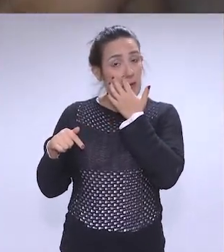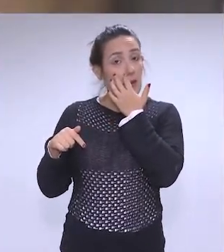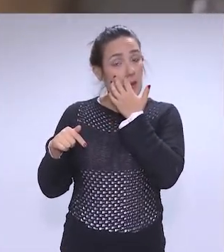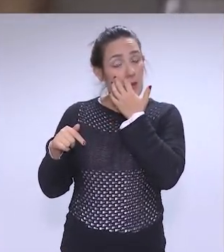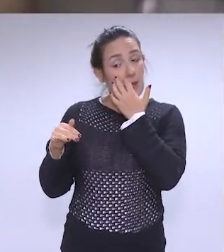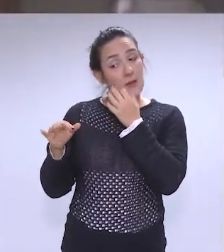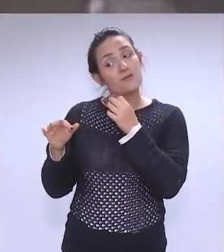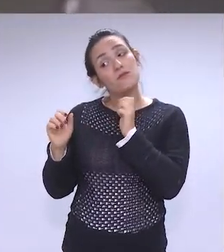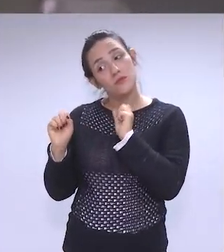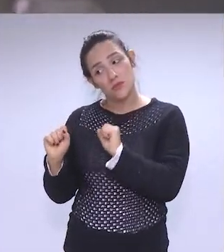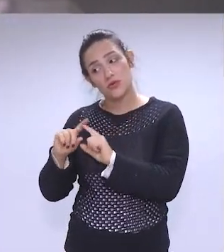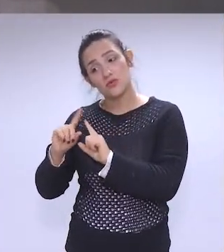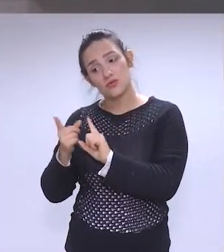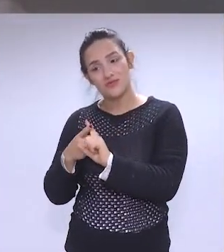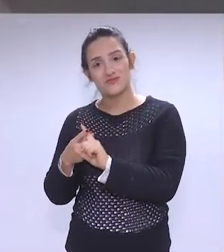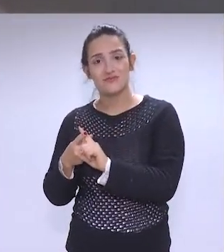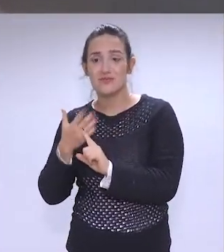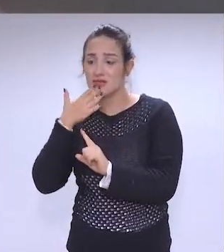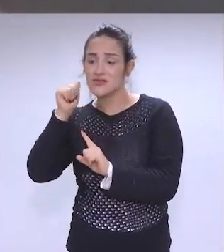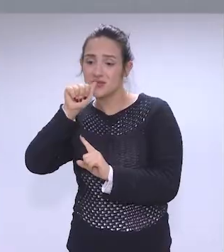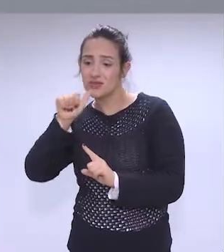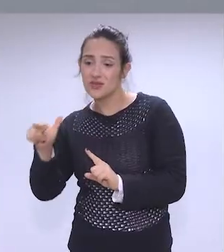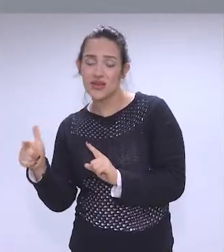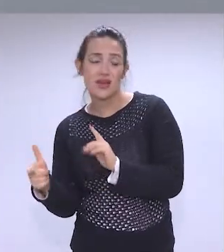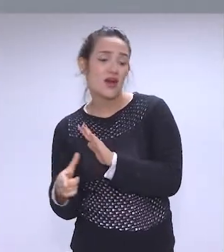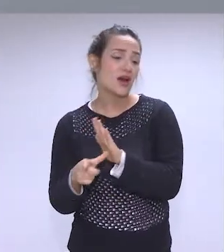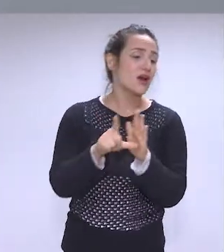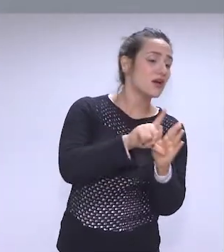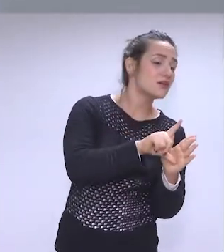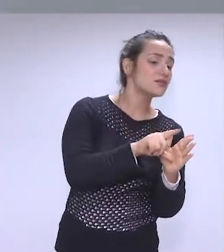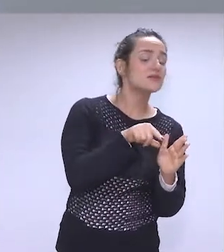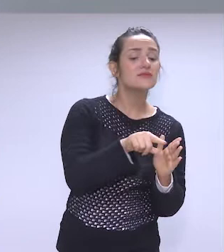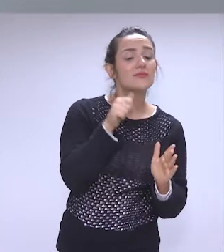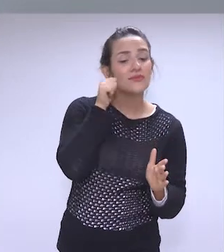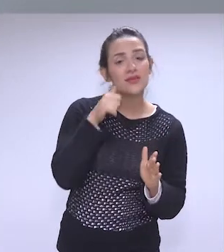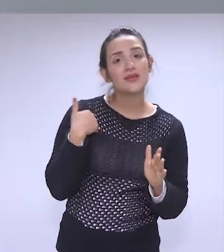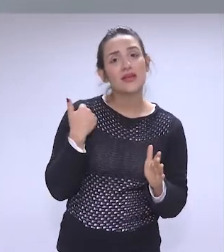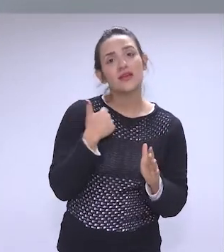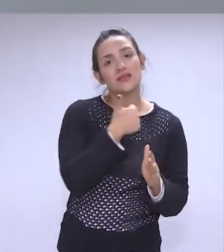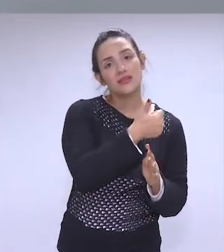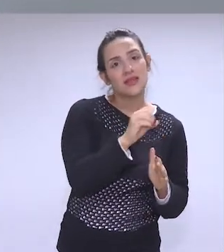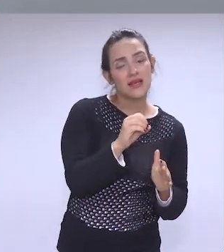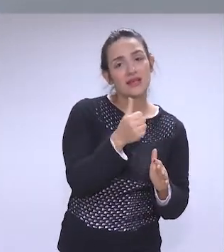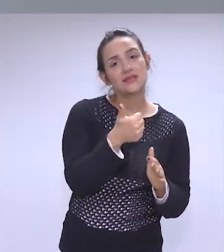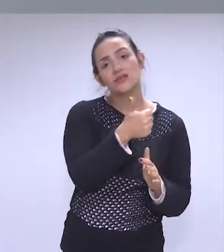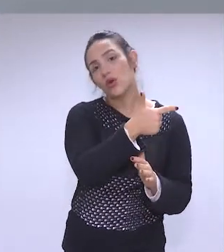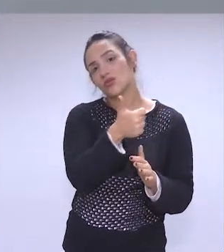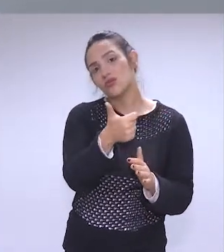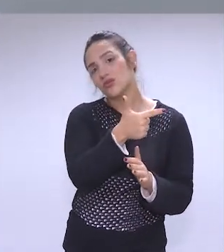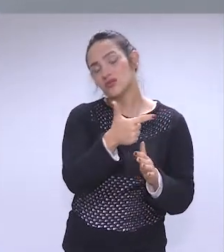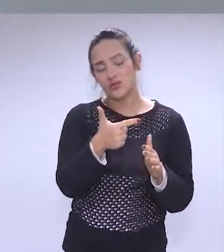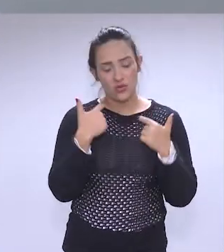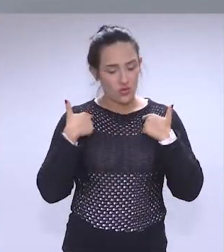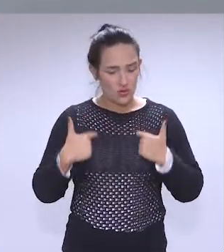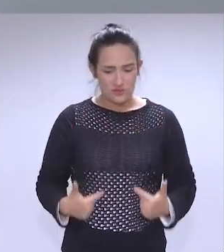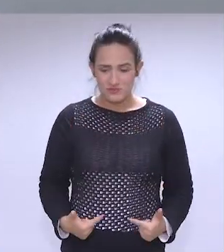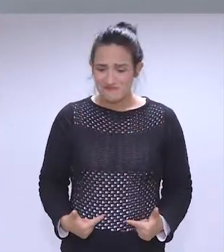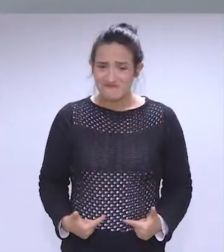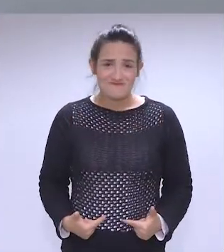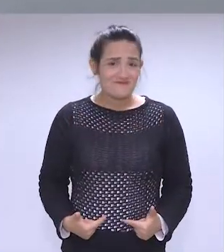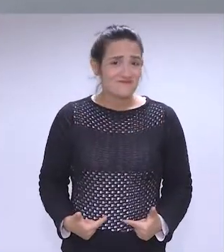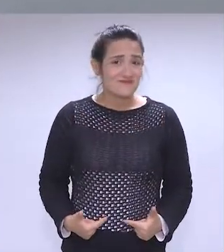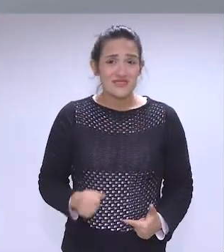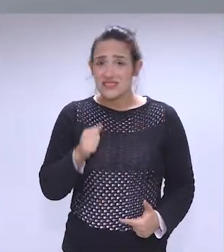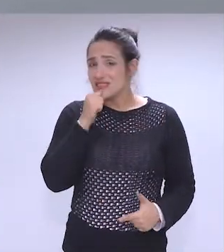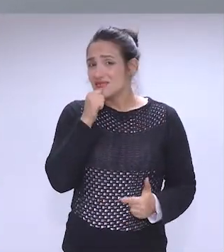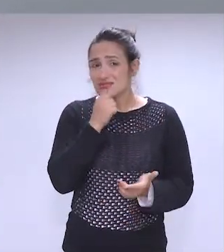para o parto que outras meninas que engravidaram cedo. A menina, vamos usar essa palavra, de 10 a 12 anos, na maioria das vezes